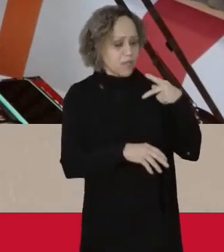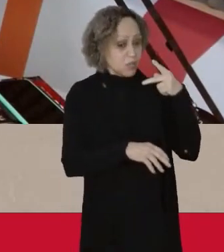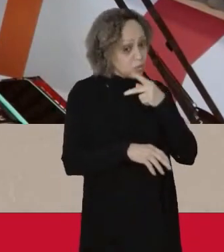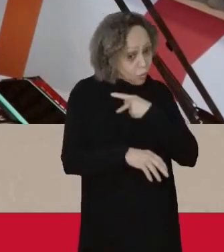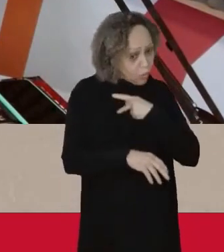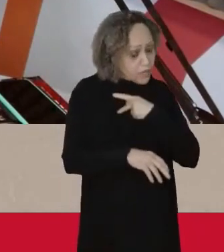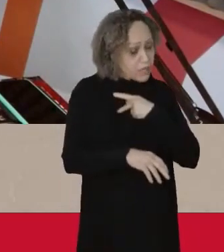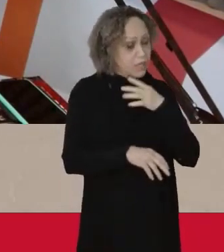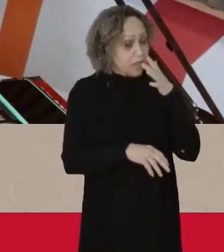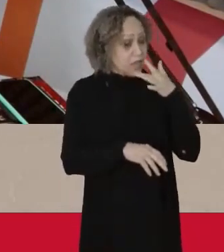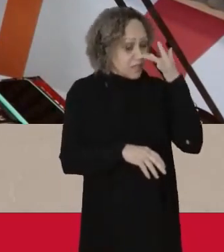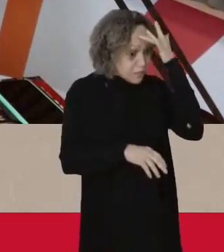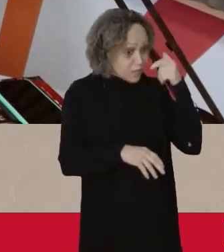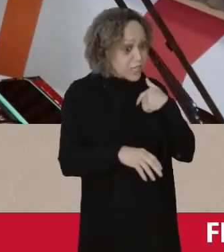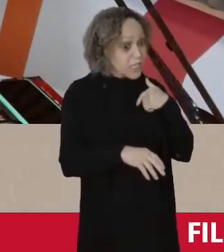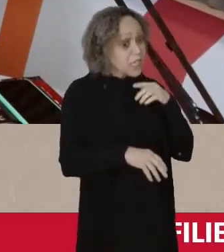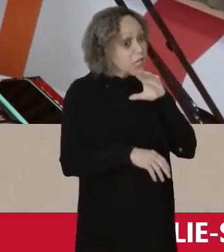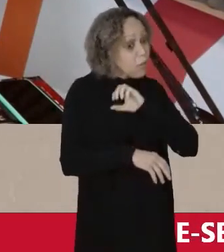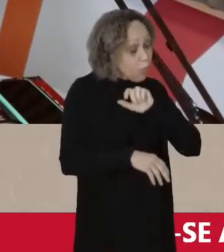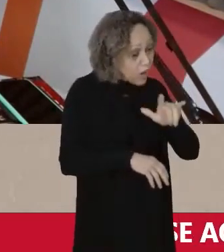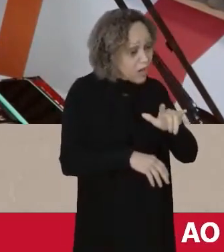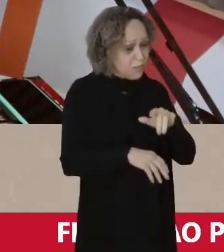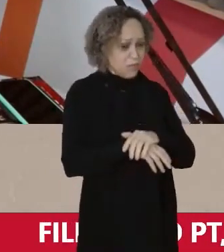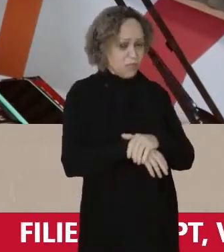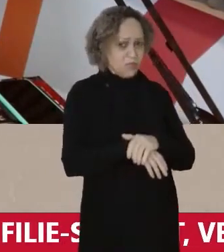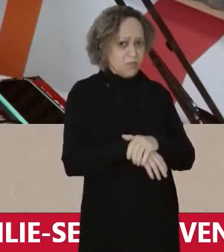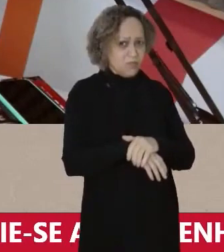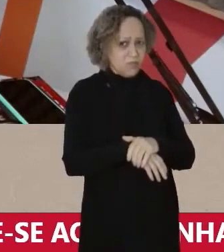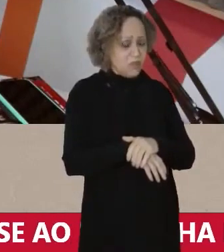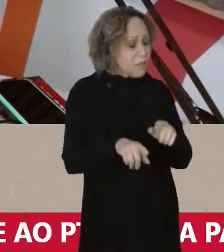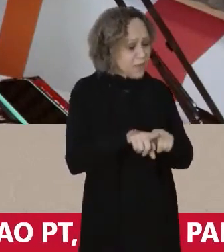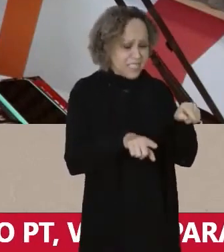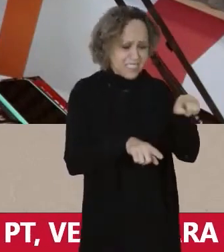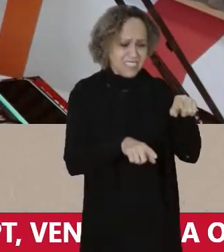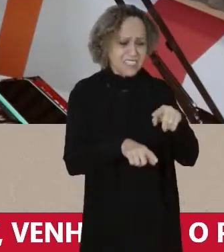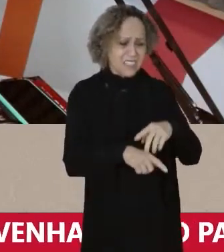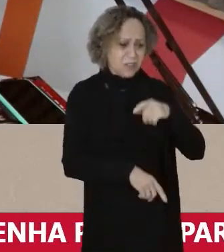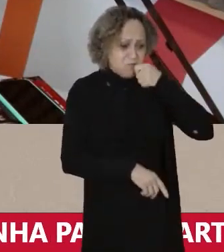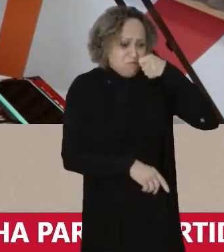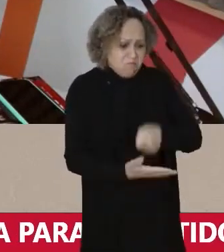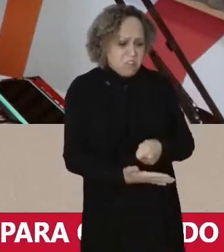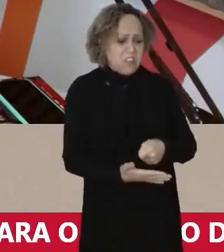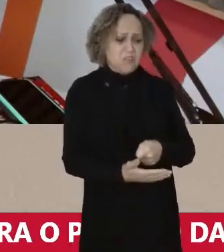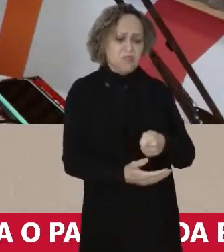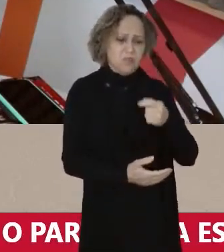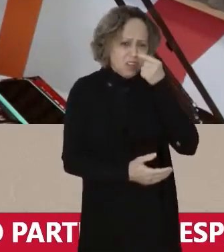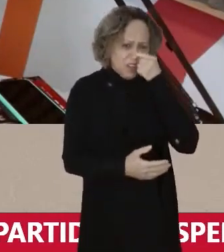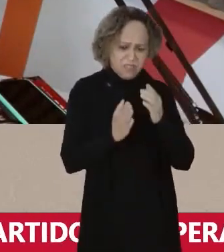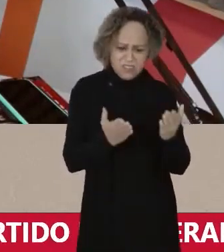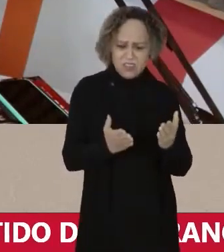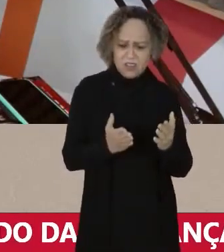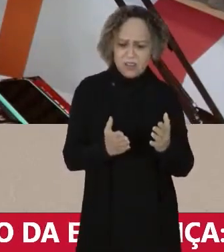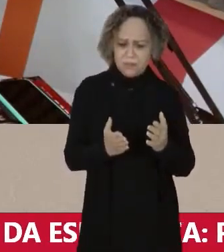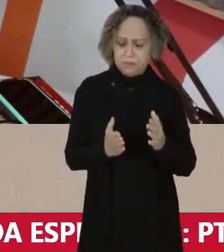teocracia evangélica, uma ditadura evangélica. E o povo evangélico que hoje está